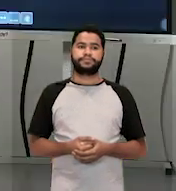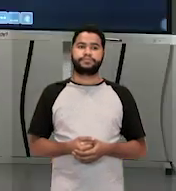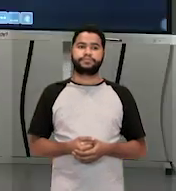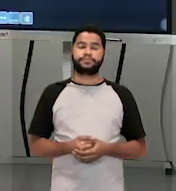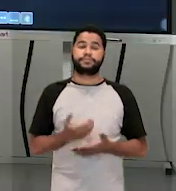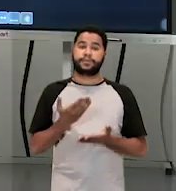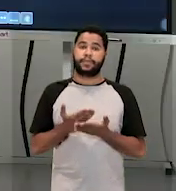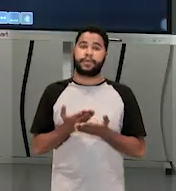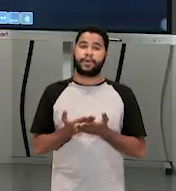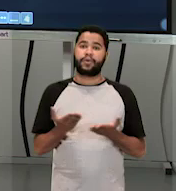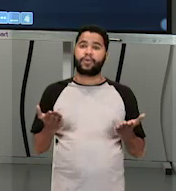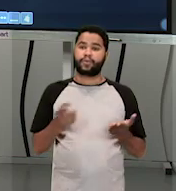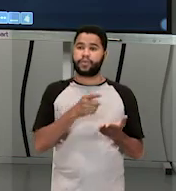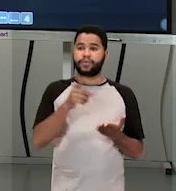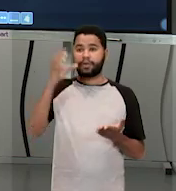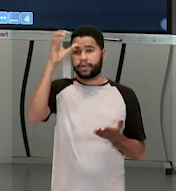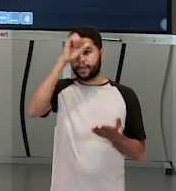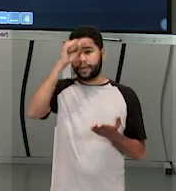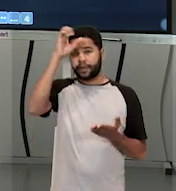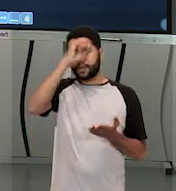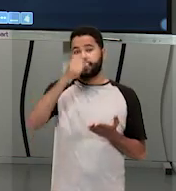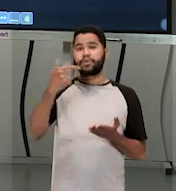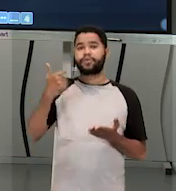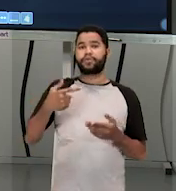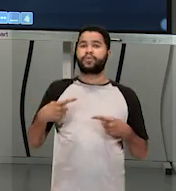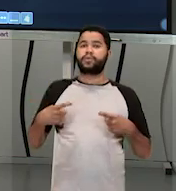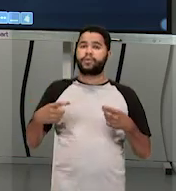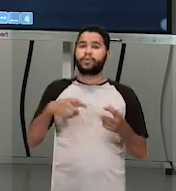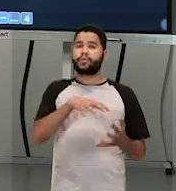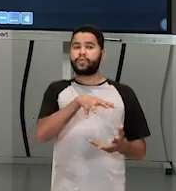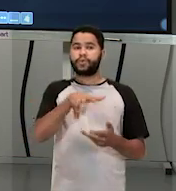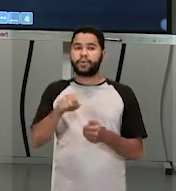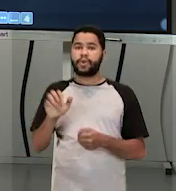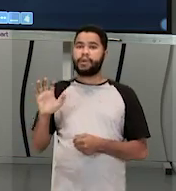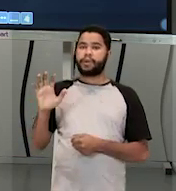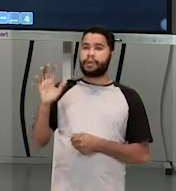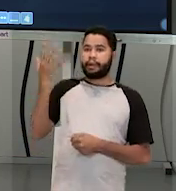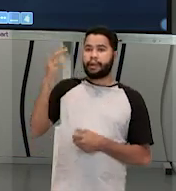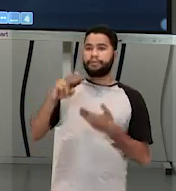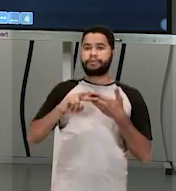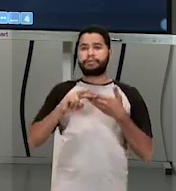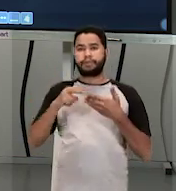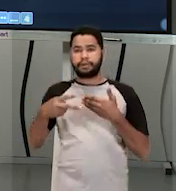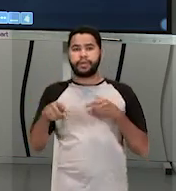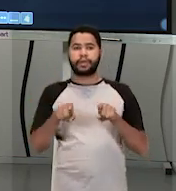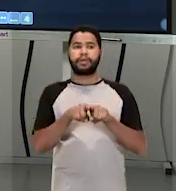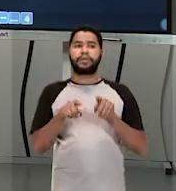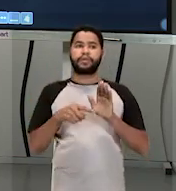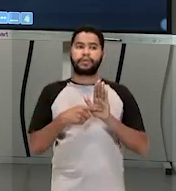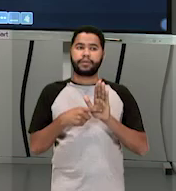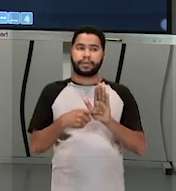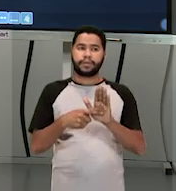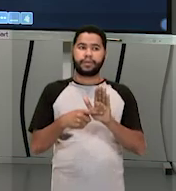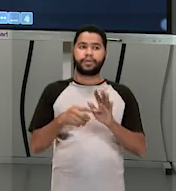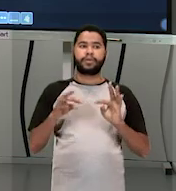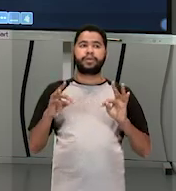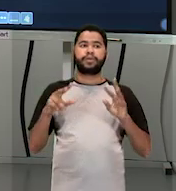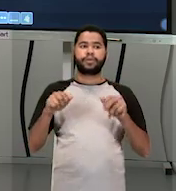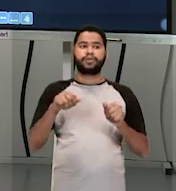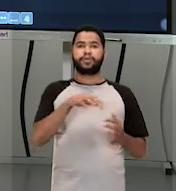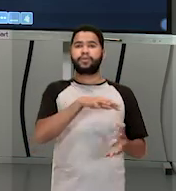nesta aula de hoje você aprendeu sobre a Segunda Guerra Mundial, causas, consequências e seus reflexos em todo o mundo.